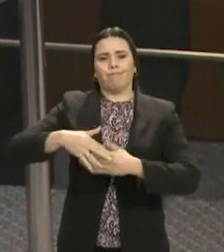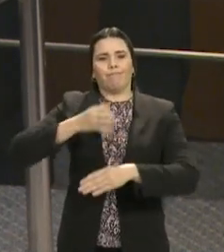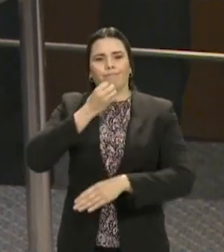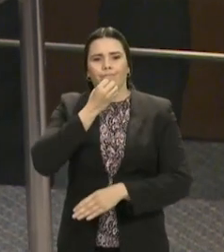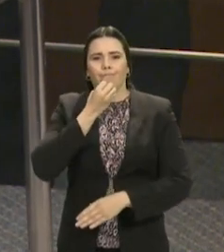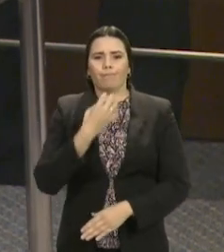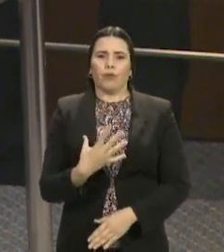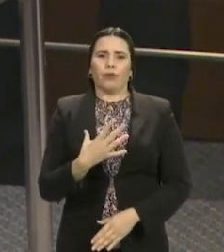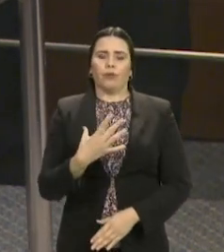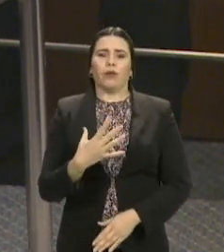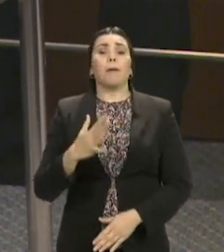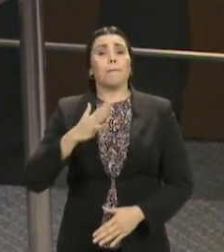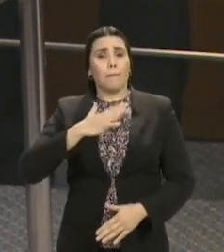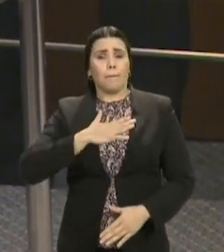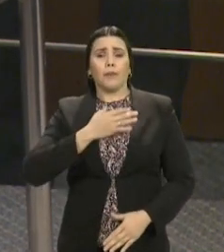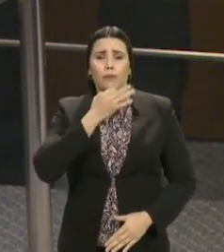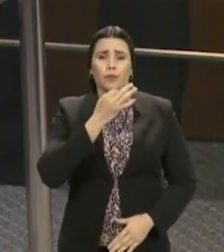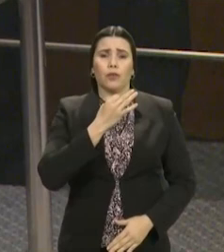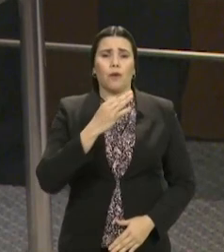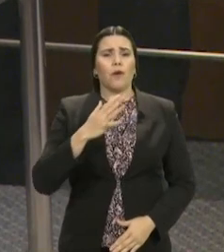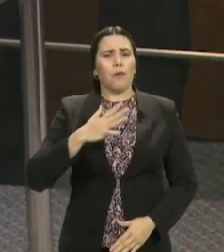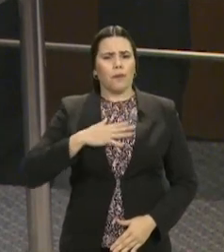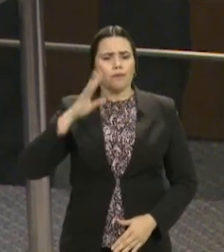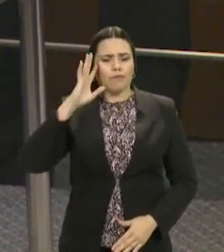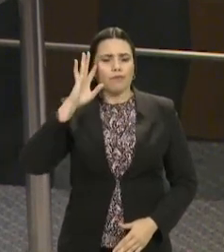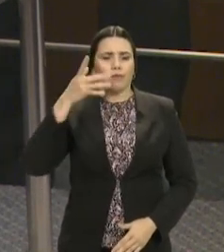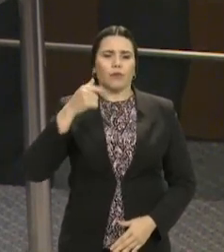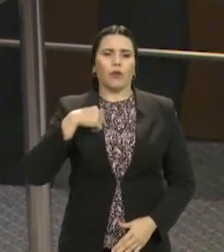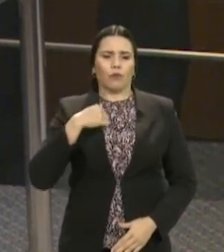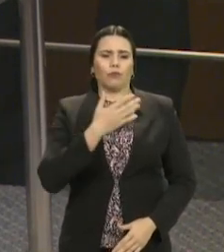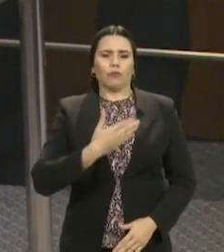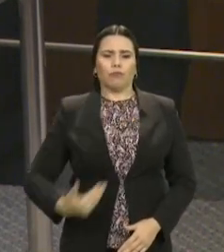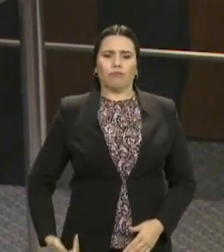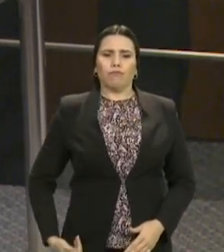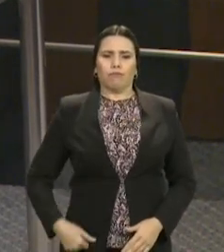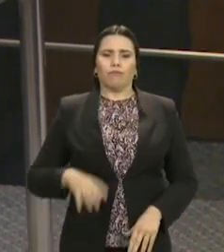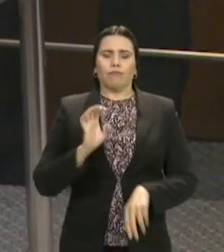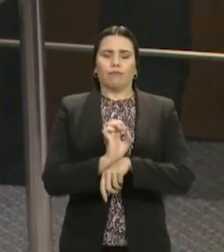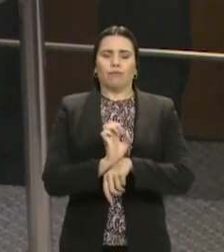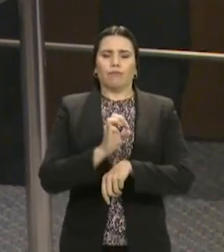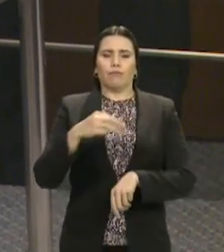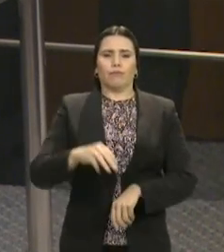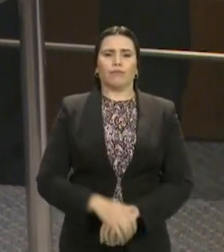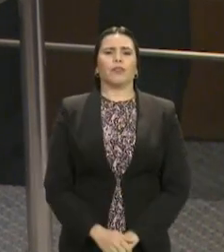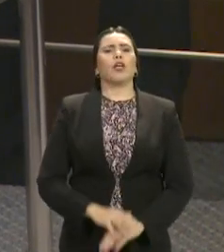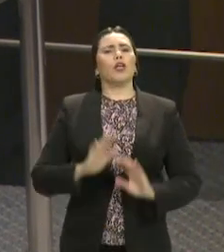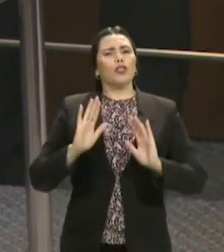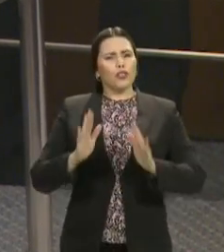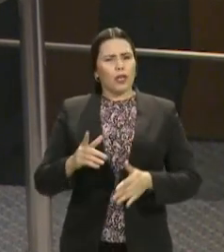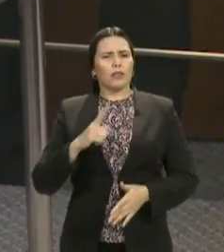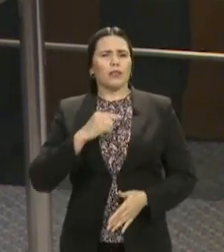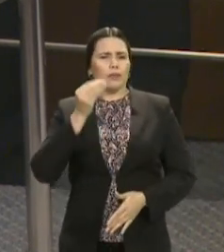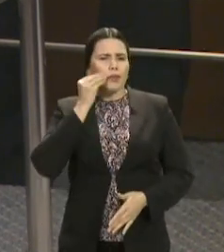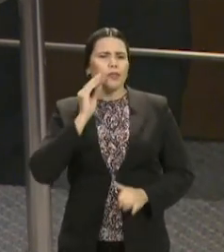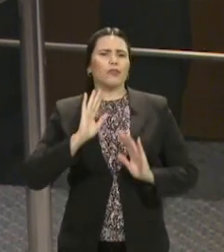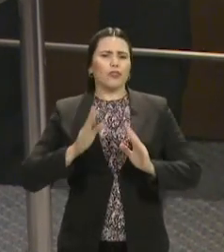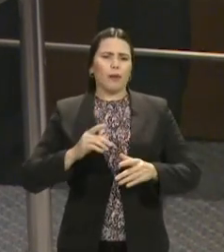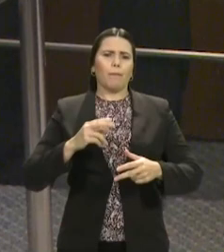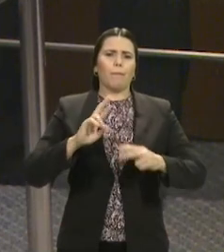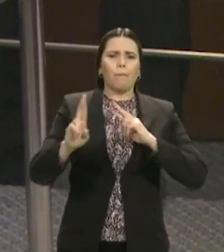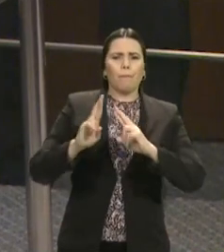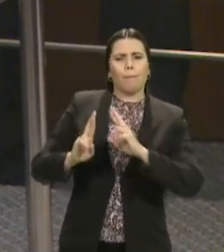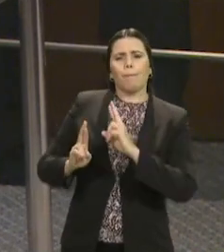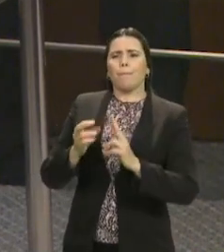nossa posição como governador do Estado. Já fazemos isso e já praticamos desde muito tempo, mas queremos, sim, cada vez